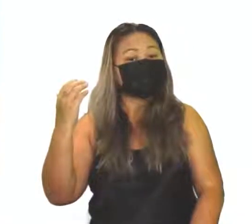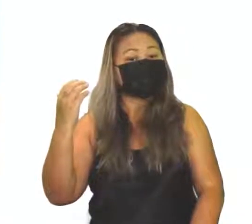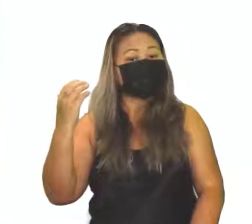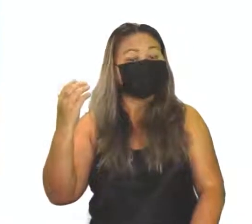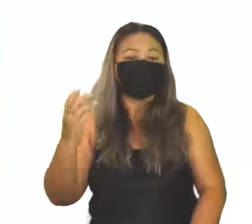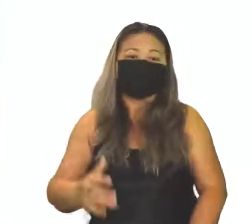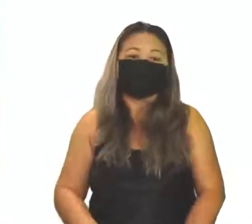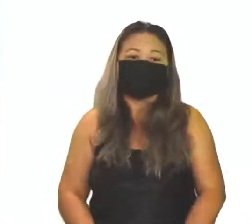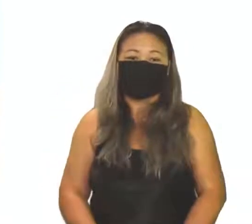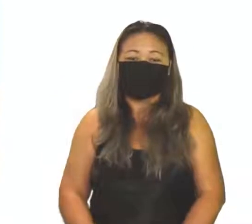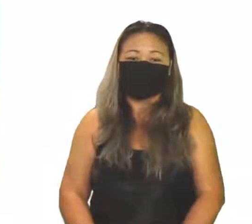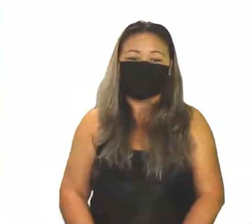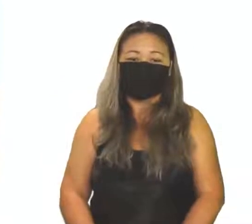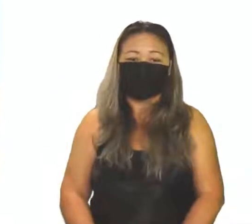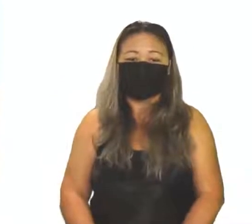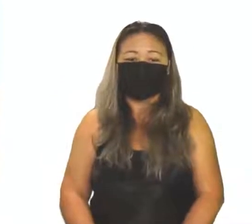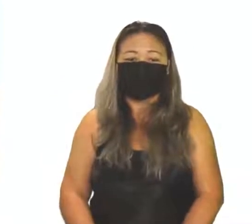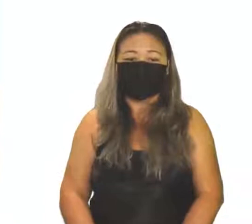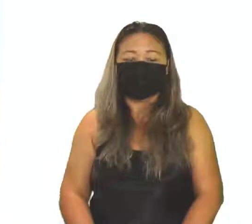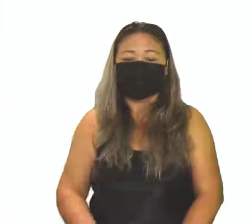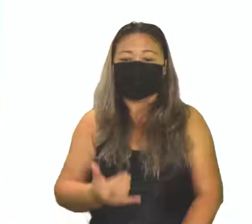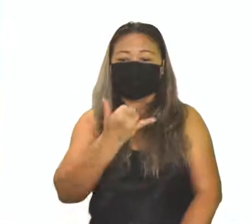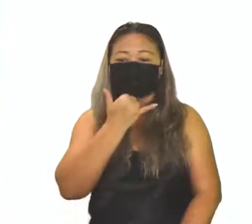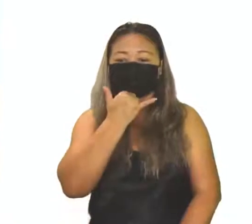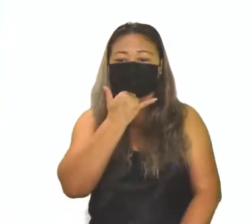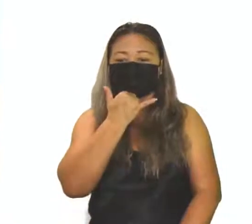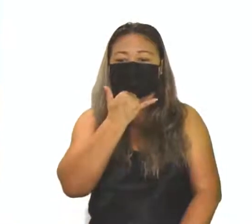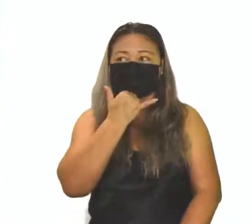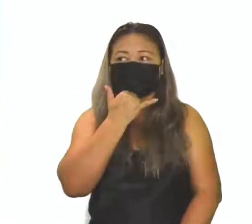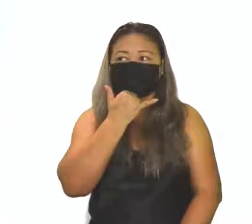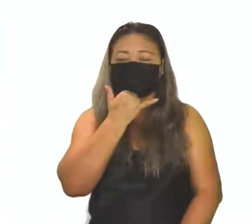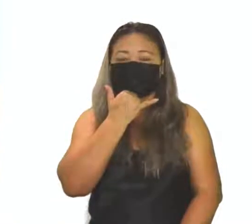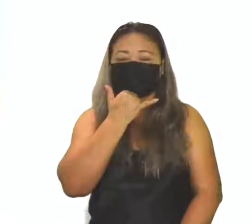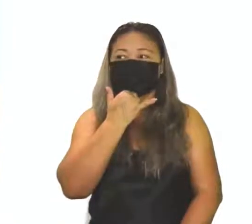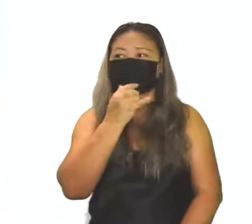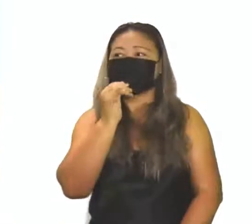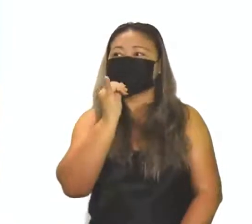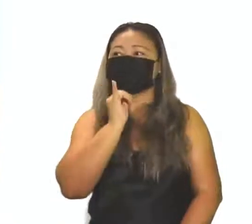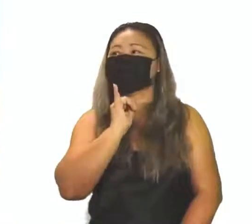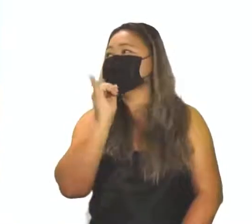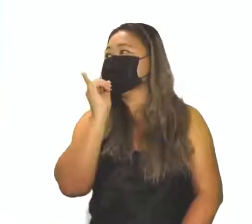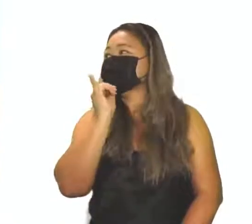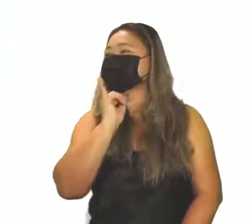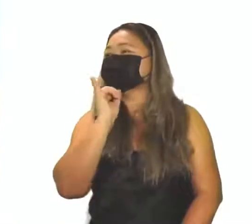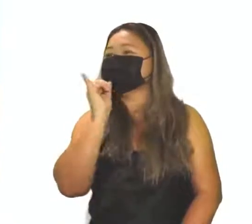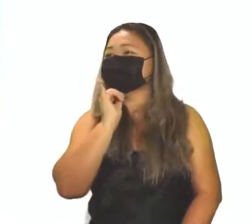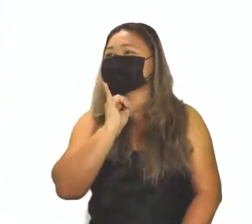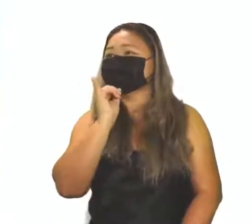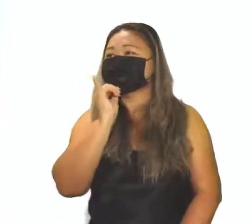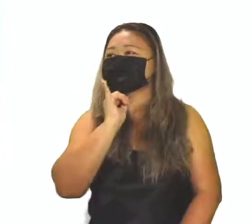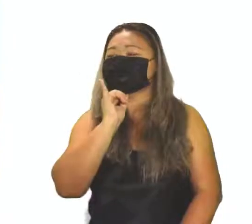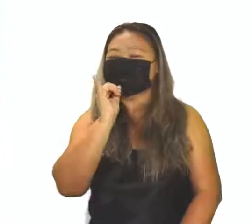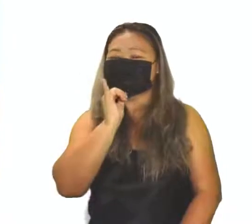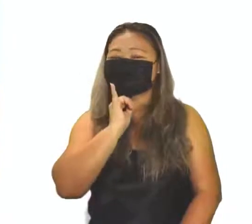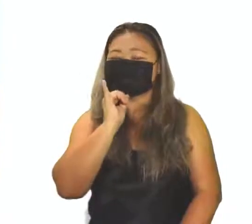desculpa, gente. Perdão. Exemplo de conhecimento popular, né?